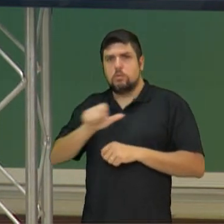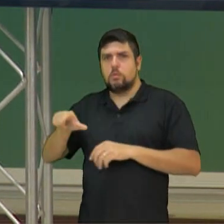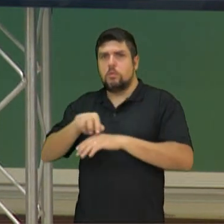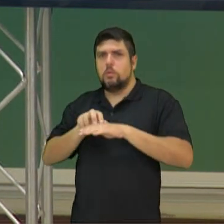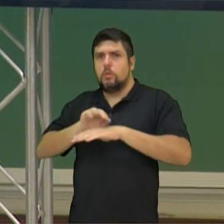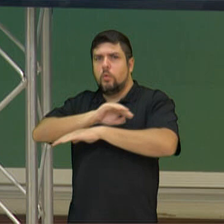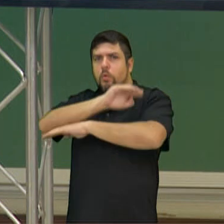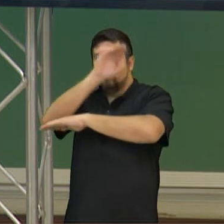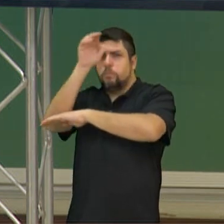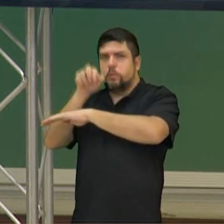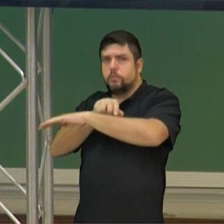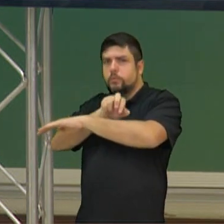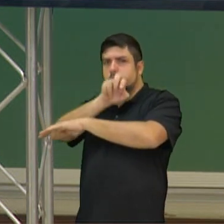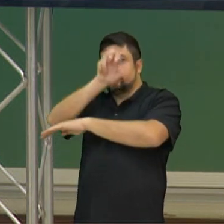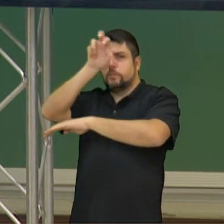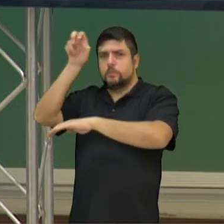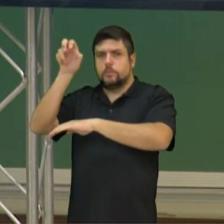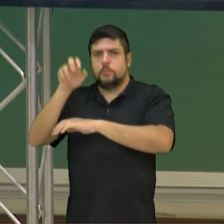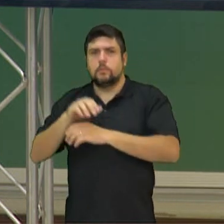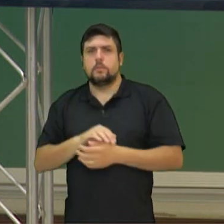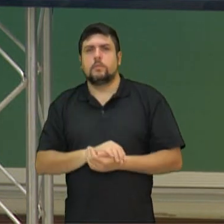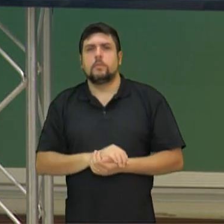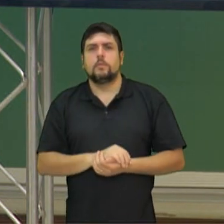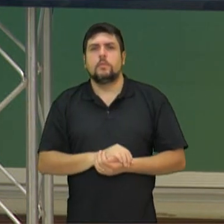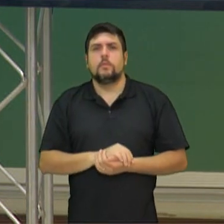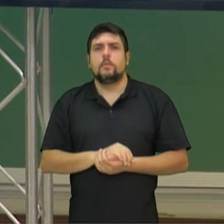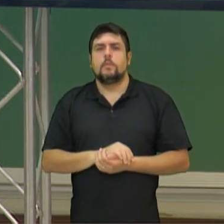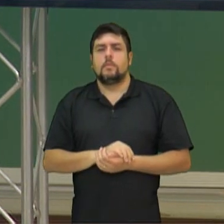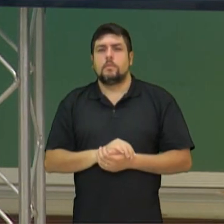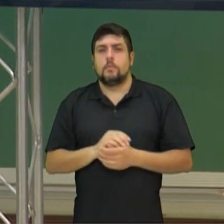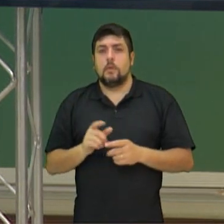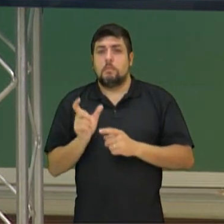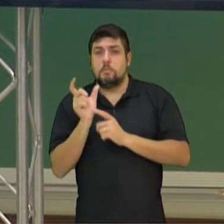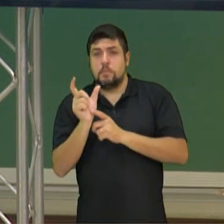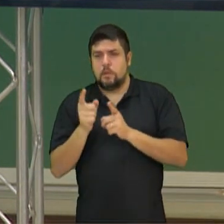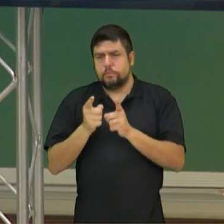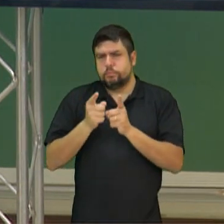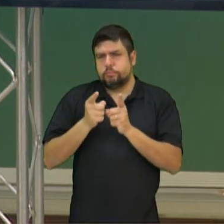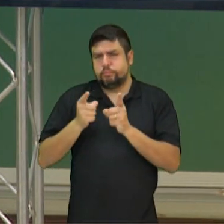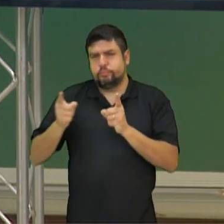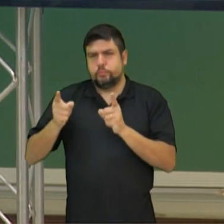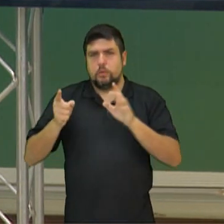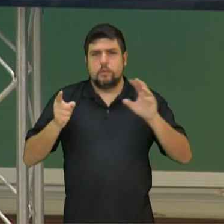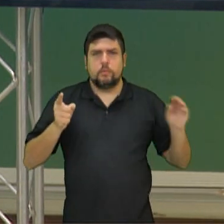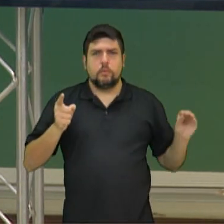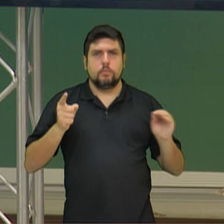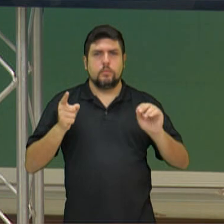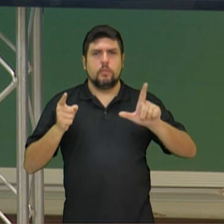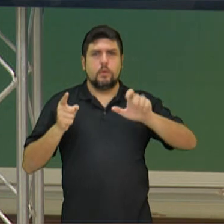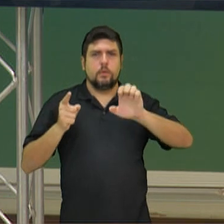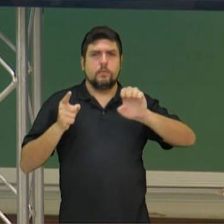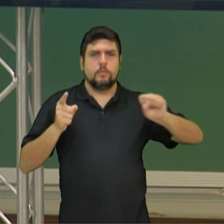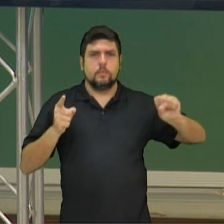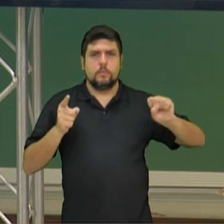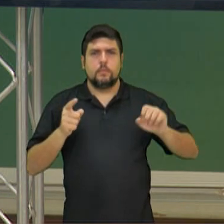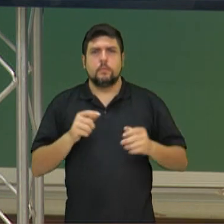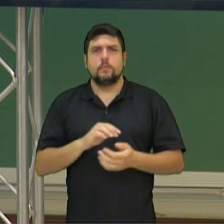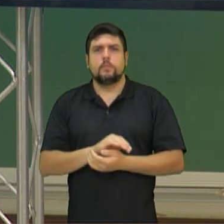um adjetivo longo. Então, a gente usa aqui o less dangerous than, ok? O comparativo de